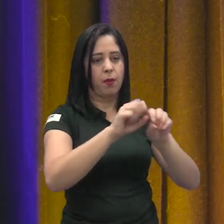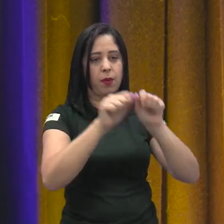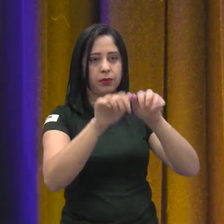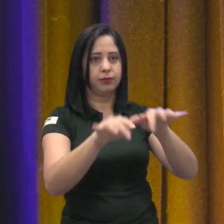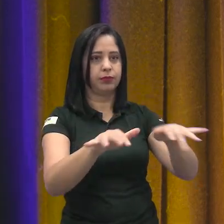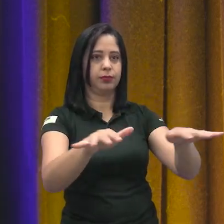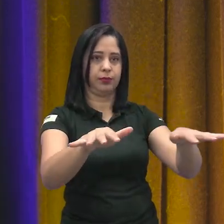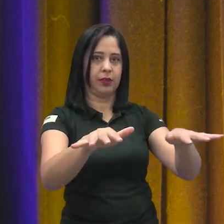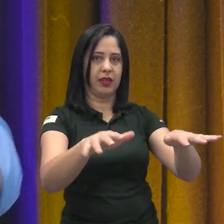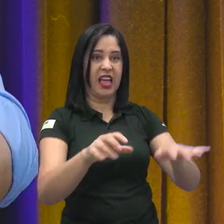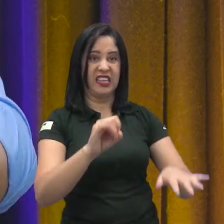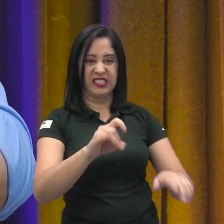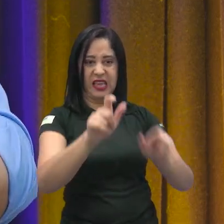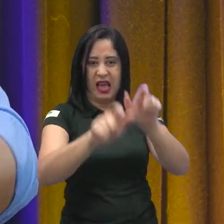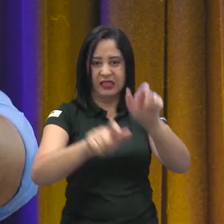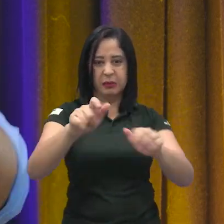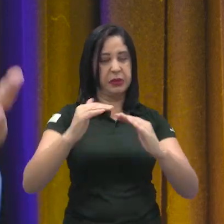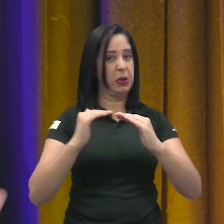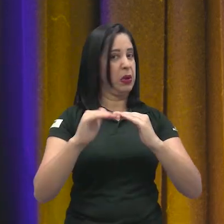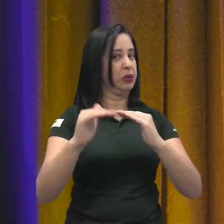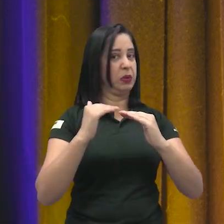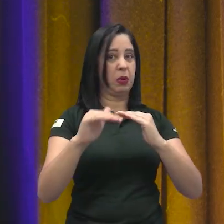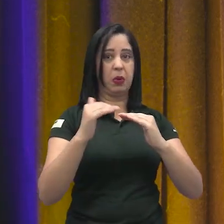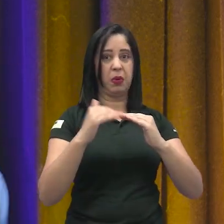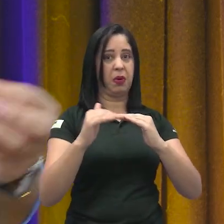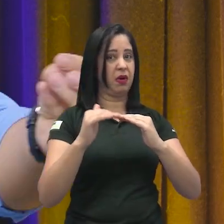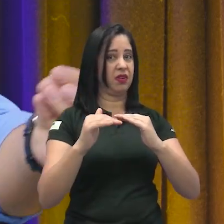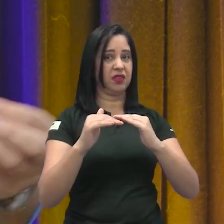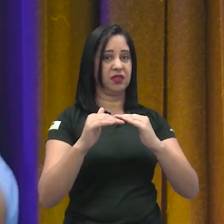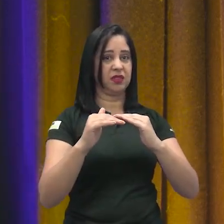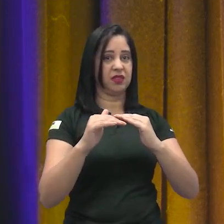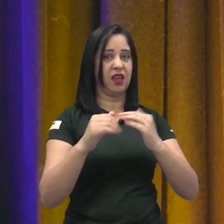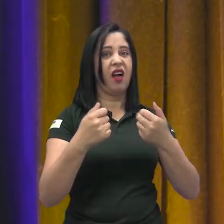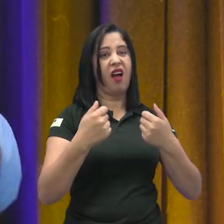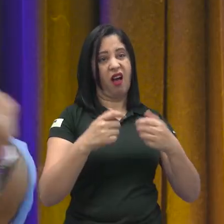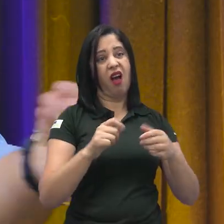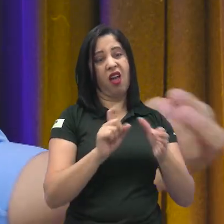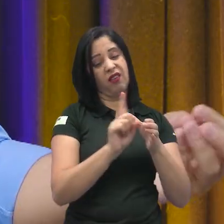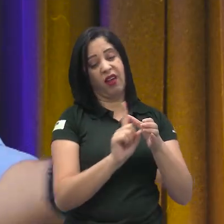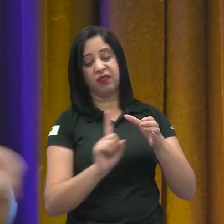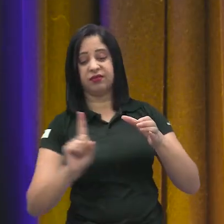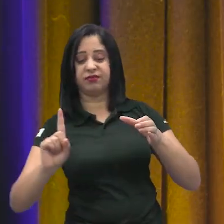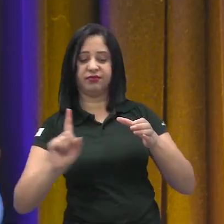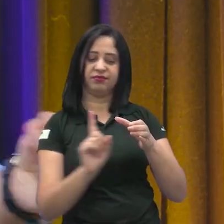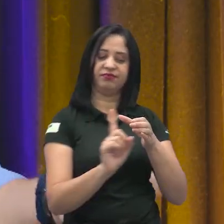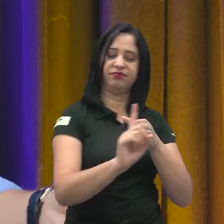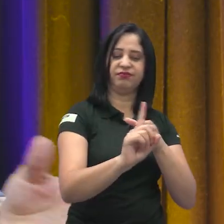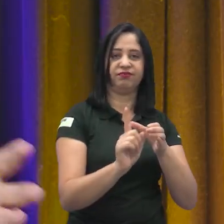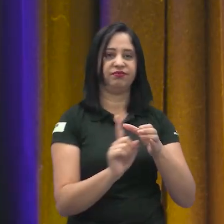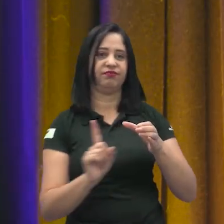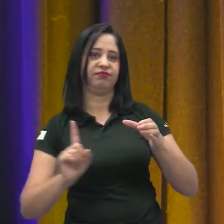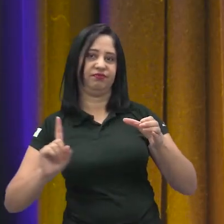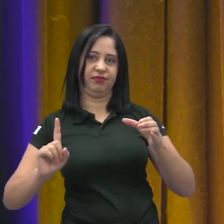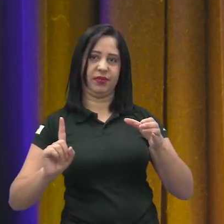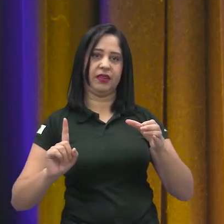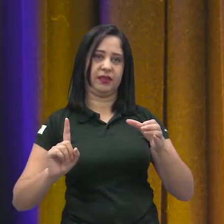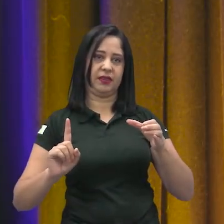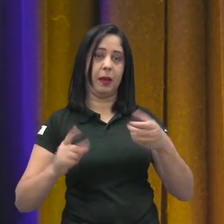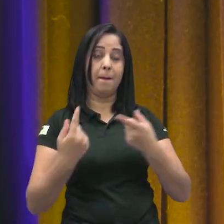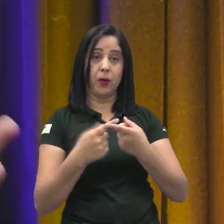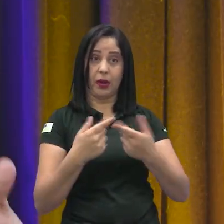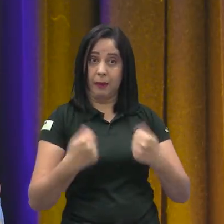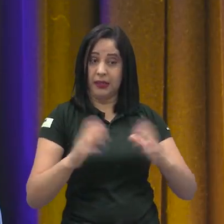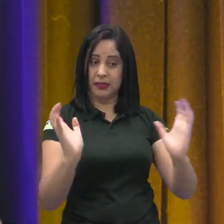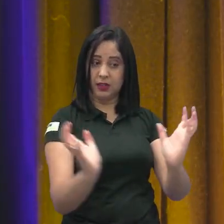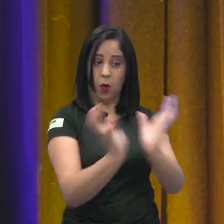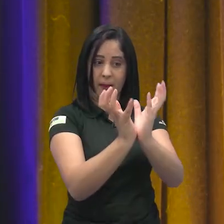não compactuam dessa sinergia que foi criada, elas vão sendo afastadas e desligadas para que a gente consiga,